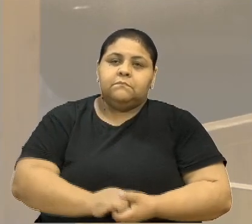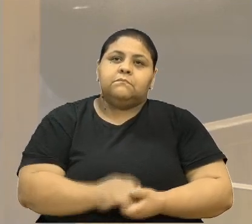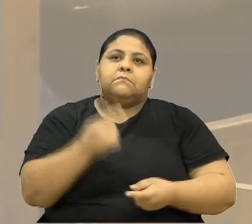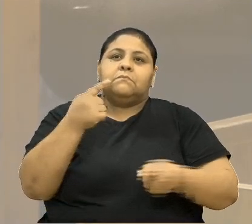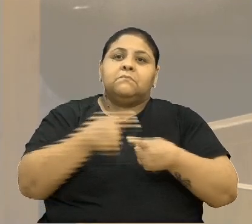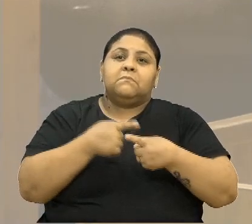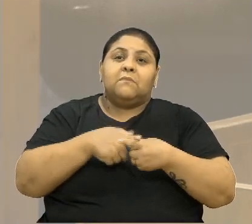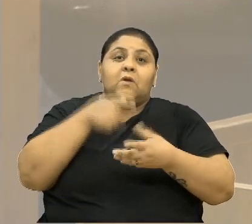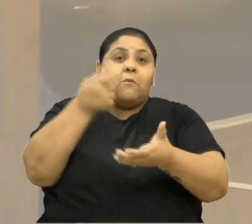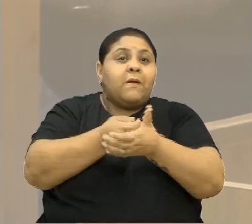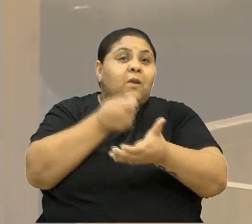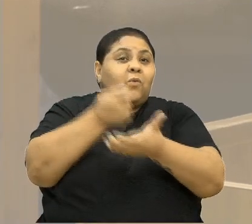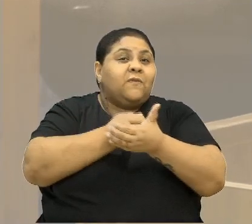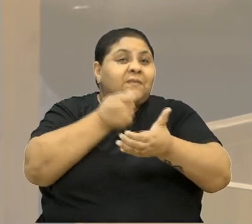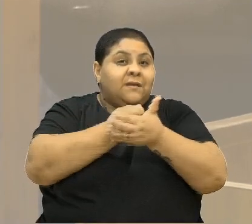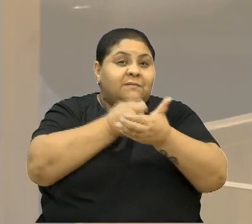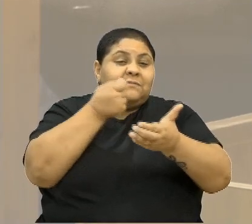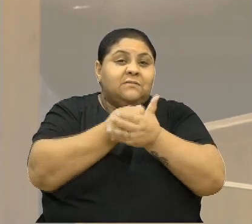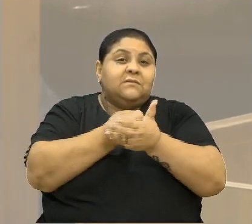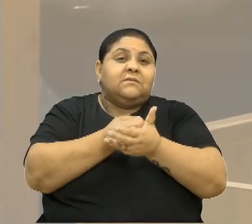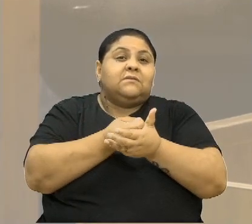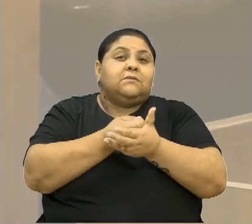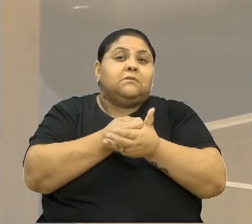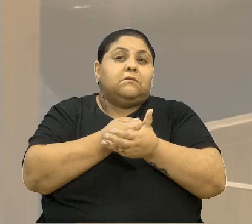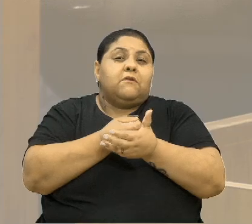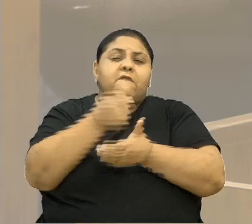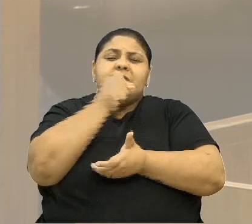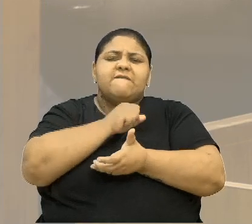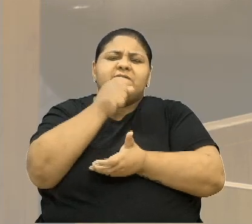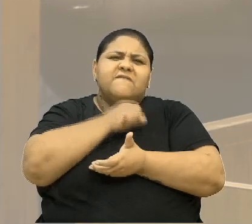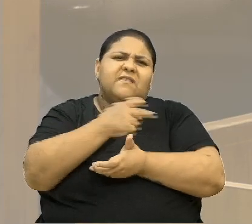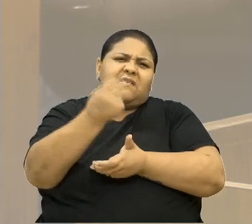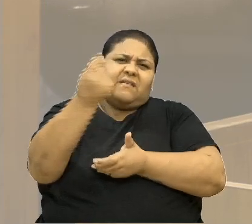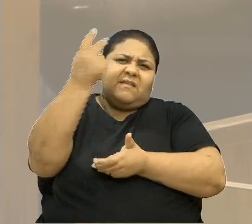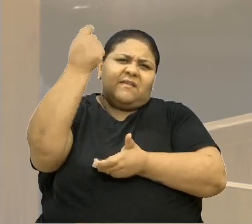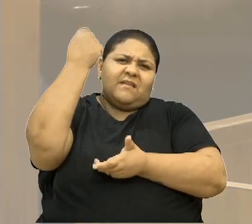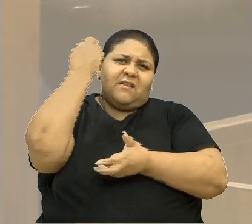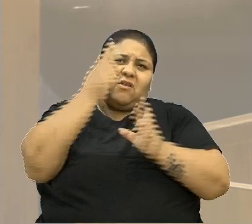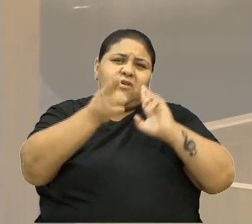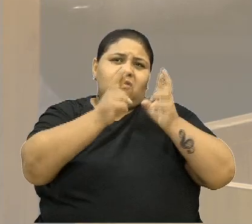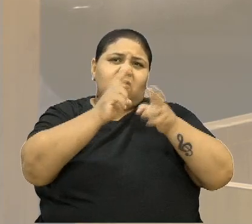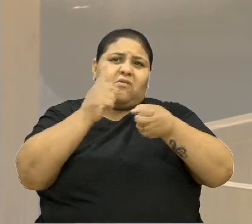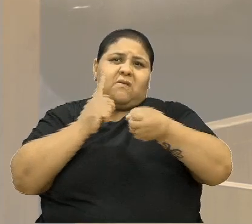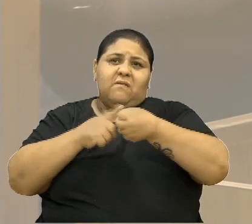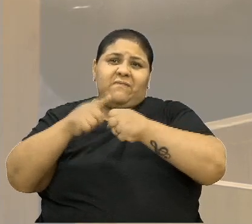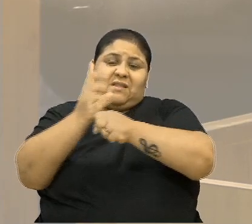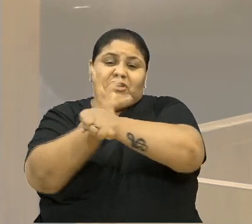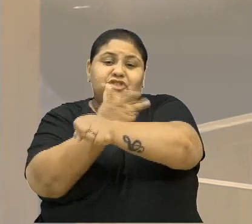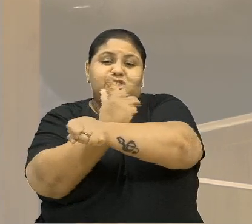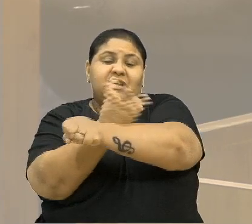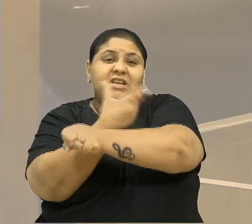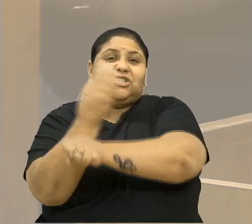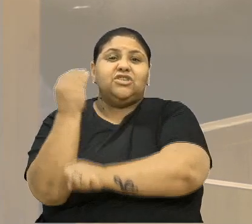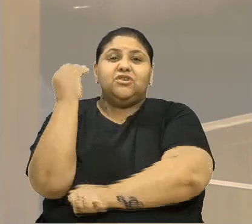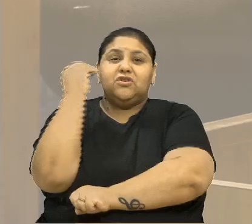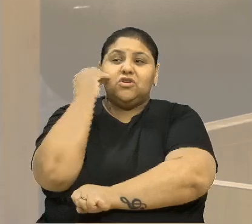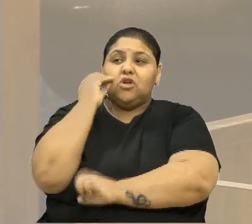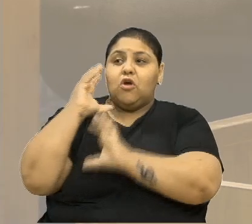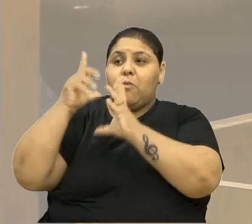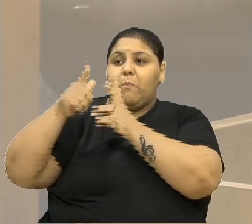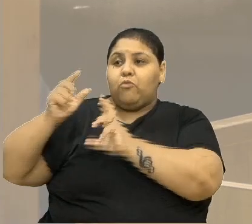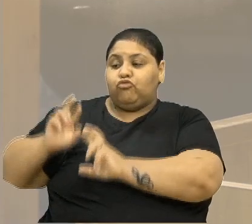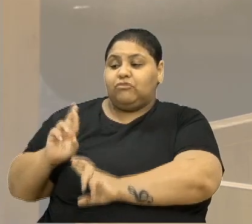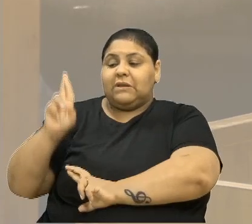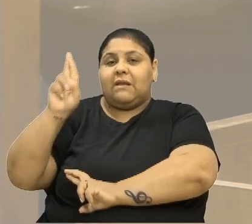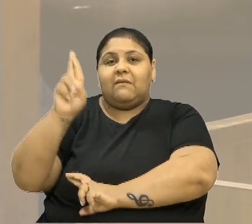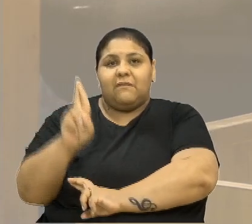uma luta bastante antiga já, com relação à Cidade Jardim, lá em Anarrec, por tudo aquilo que